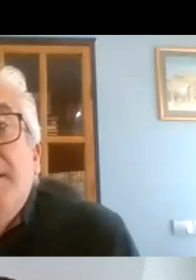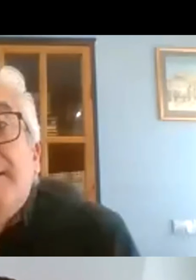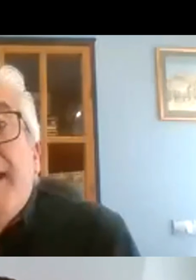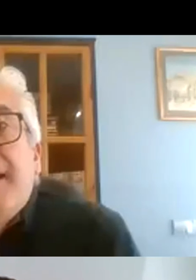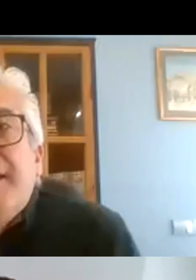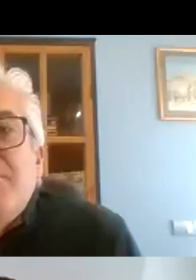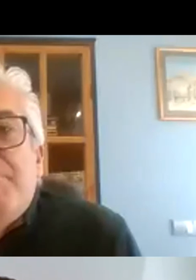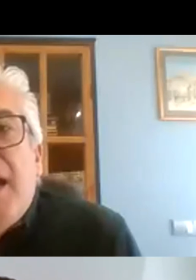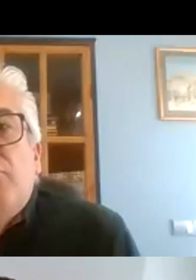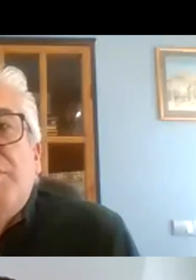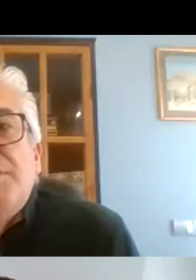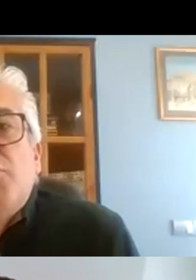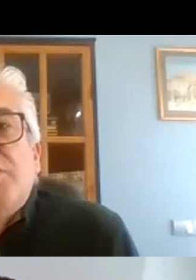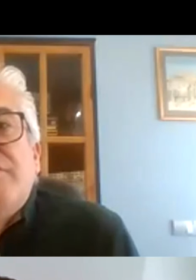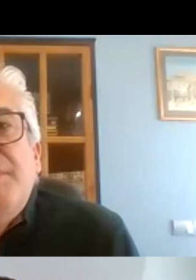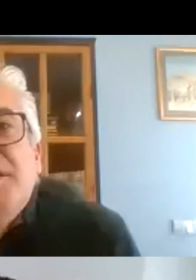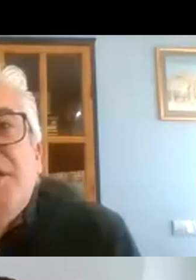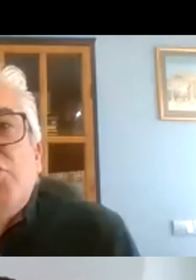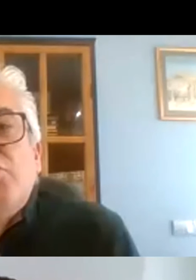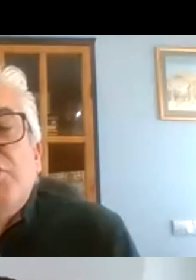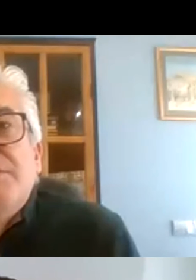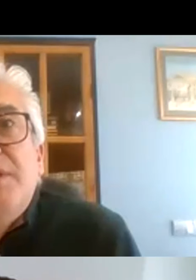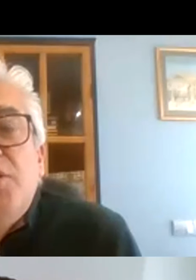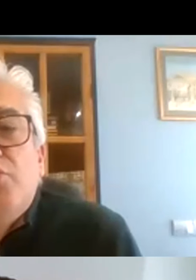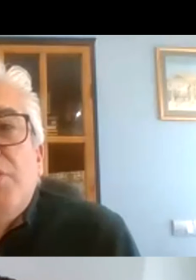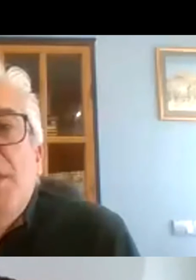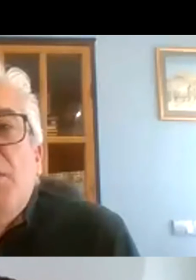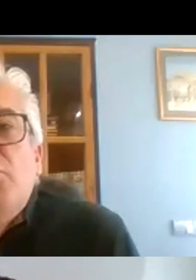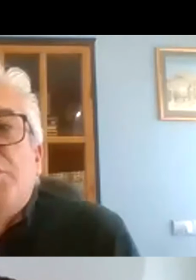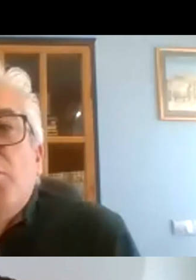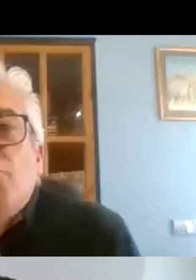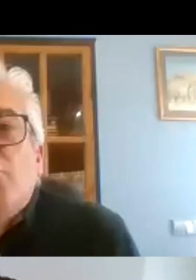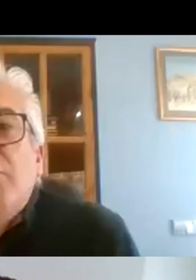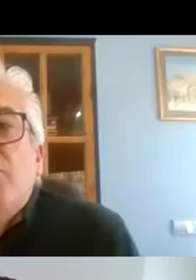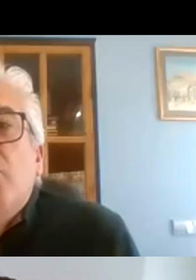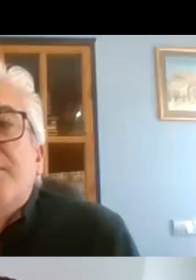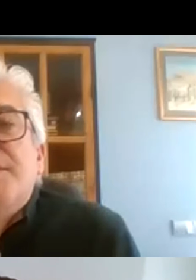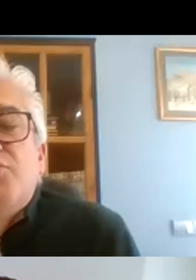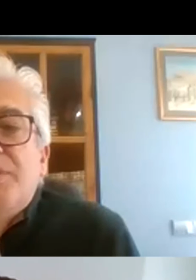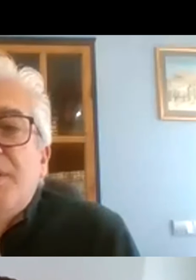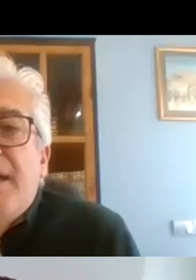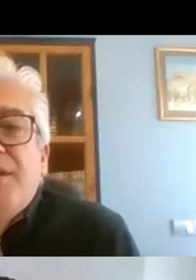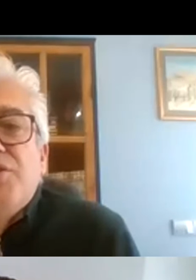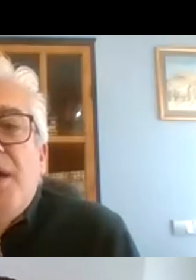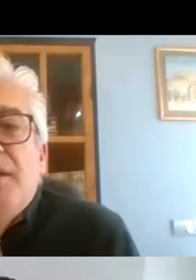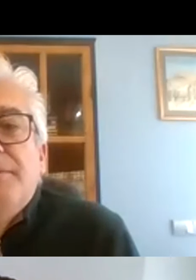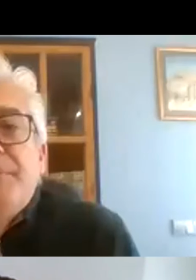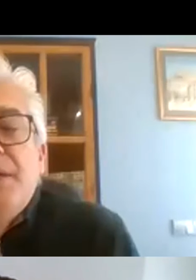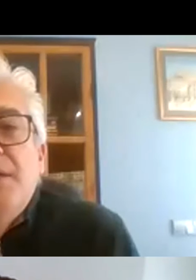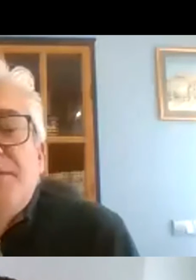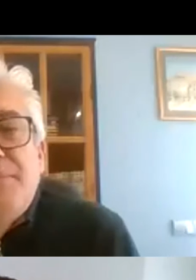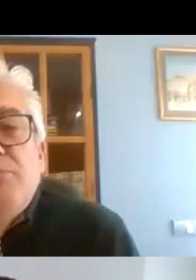também têm grande impacto nas suas famílias, nos seus amigos, nos seus cuidadores e na sociedade em